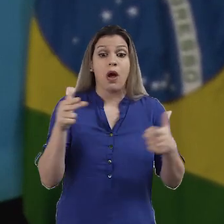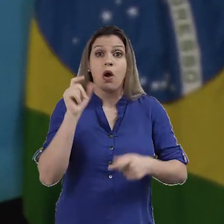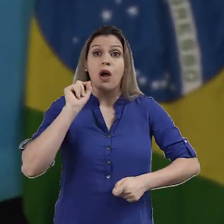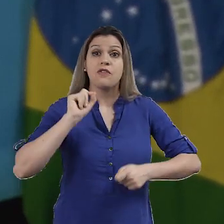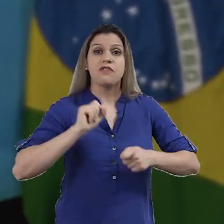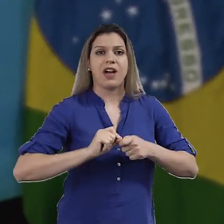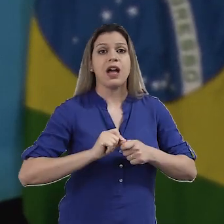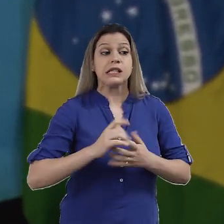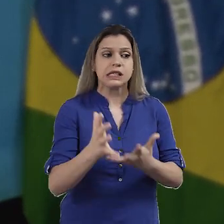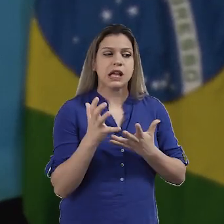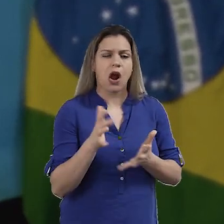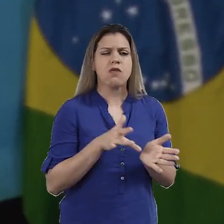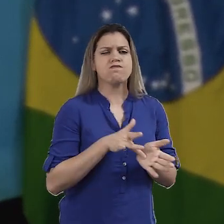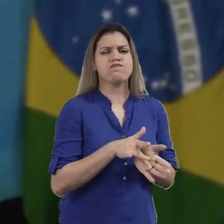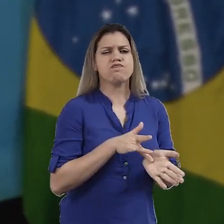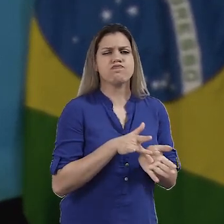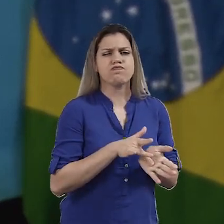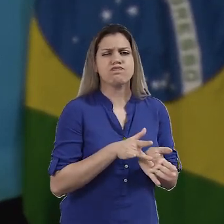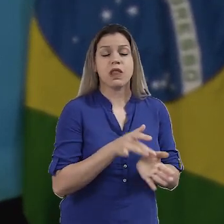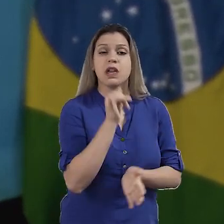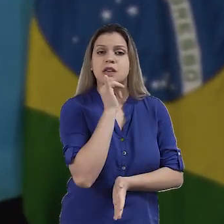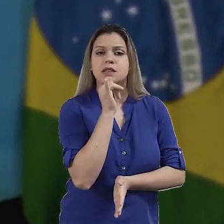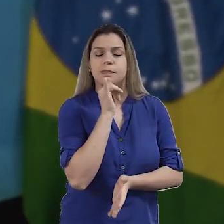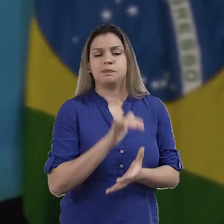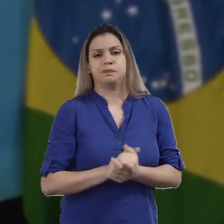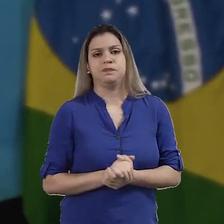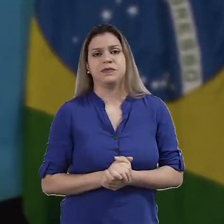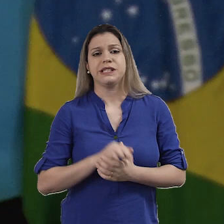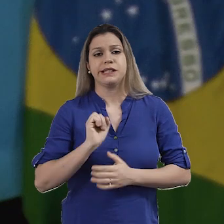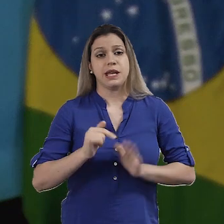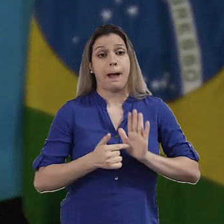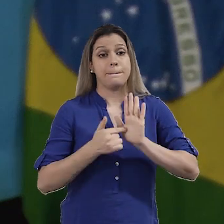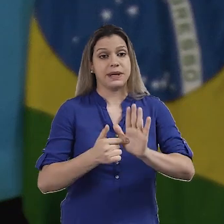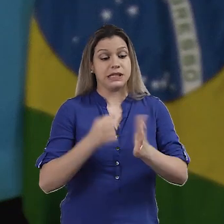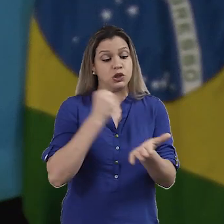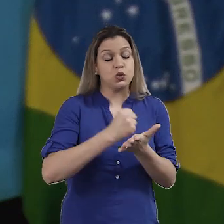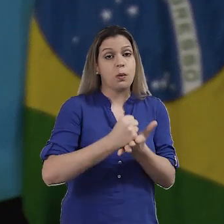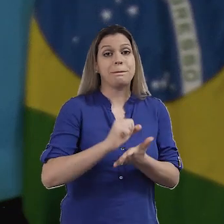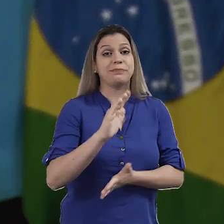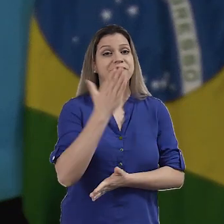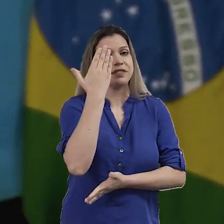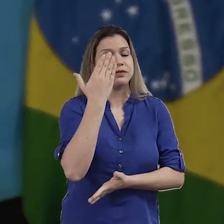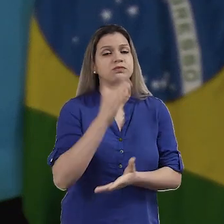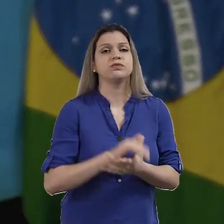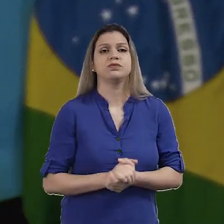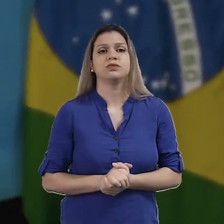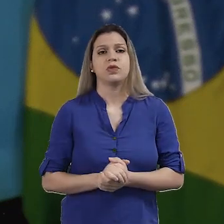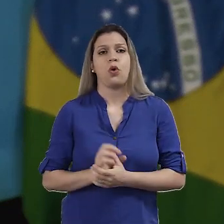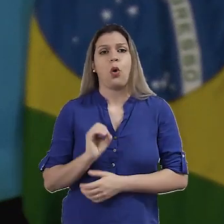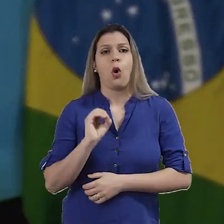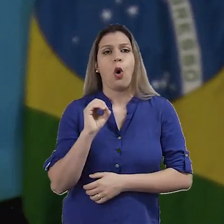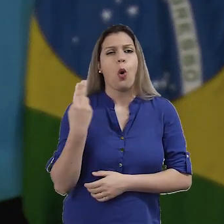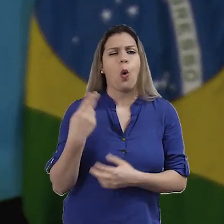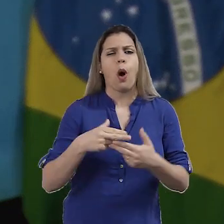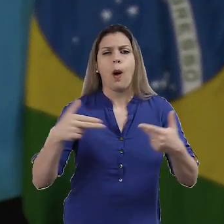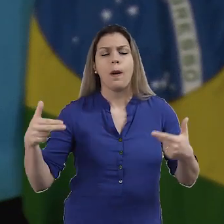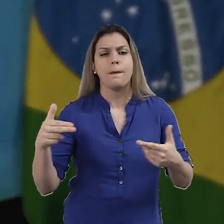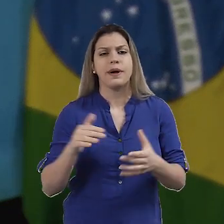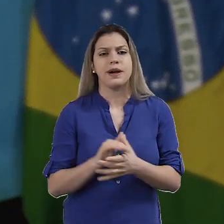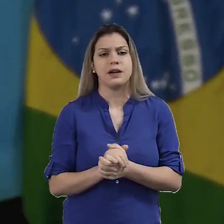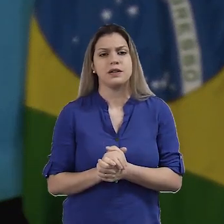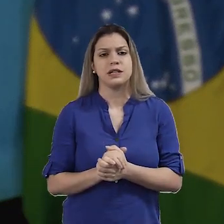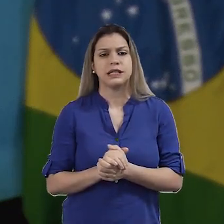a intenção de fraudar. Então, por exemplo, quando apresenta um documento falso, quando faz uma